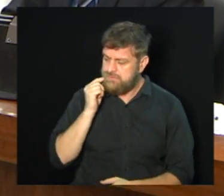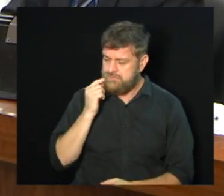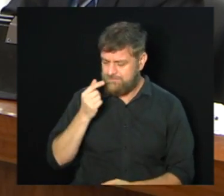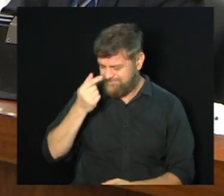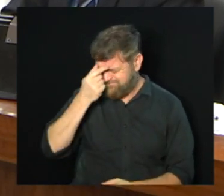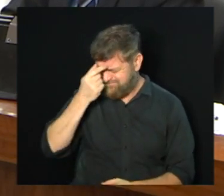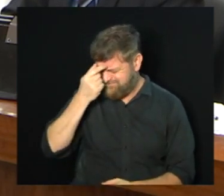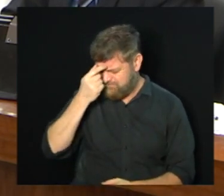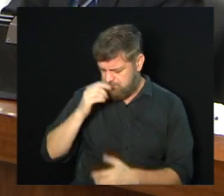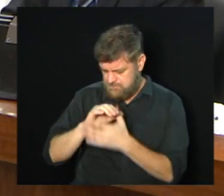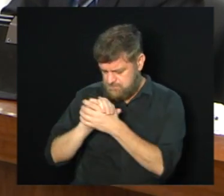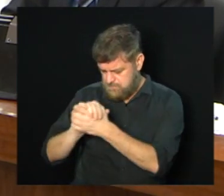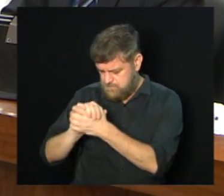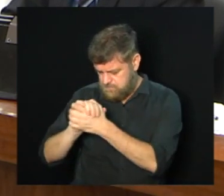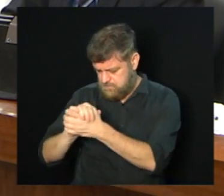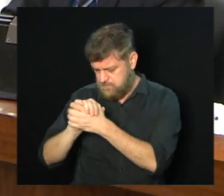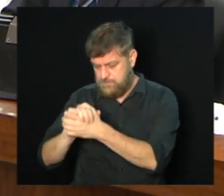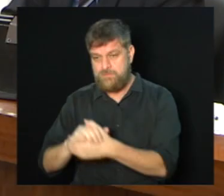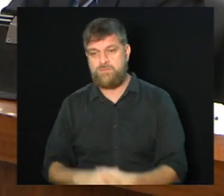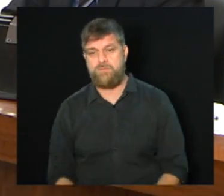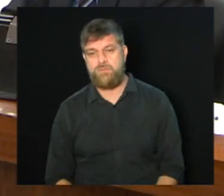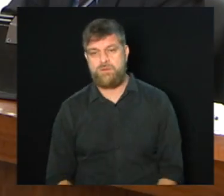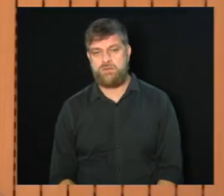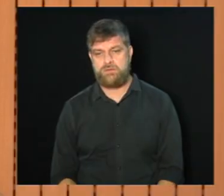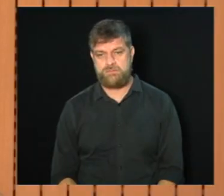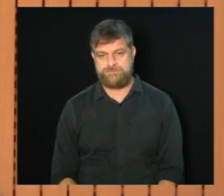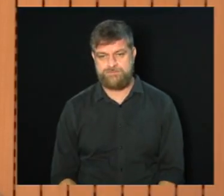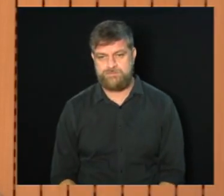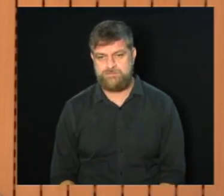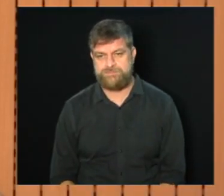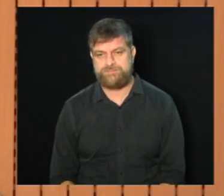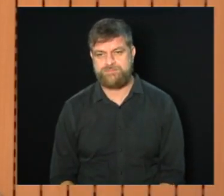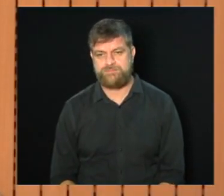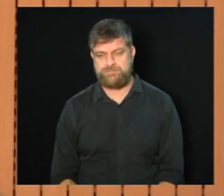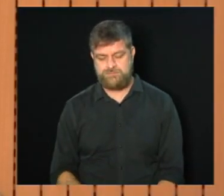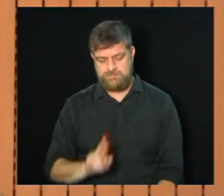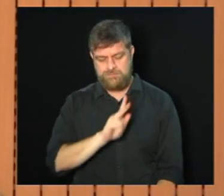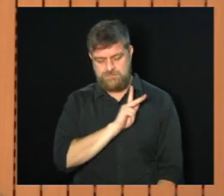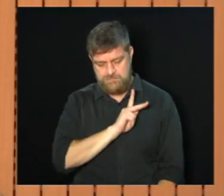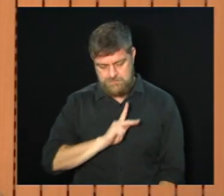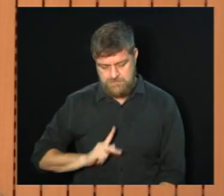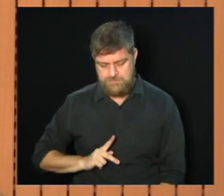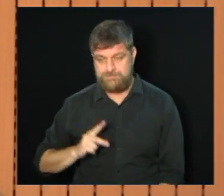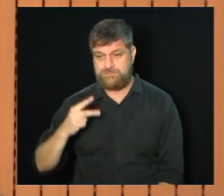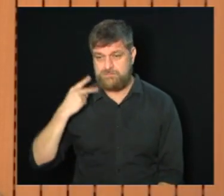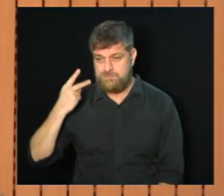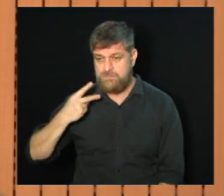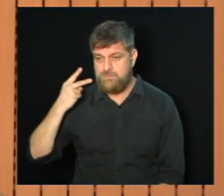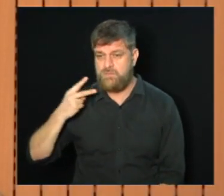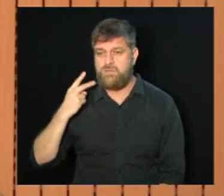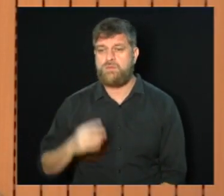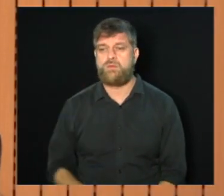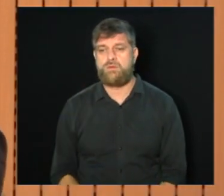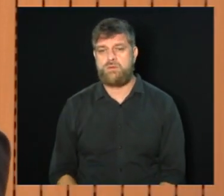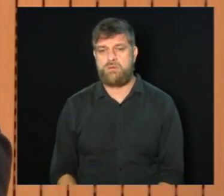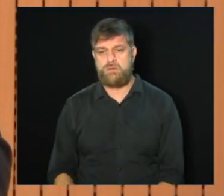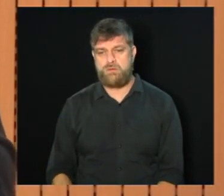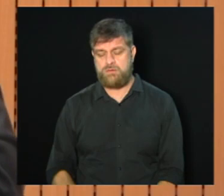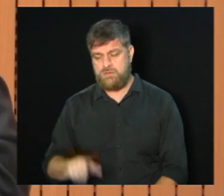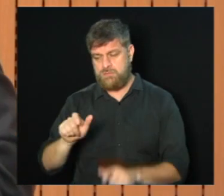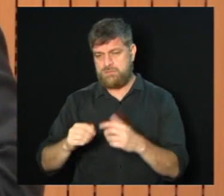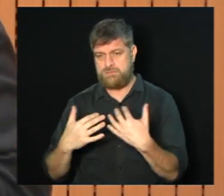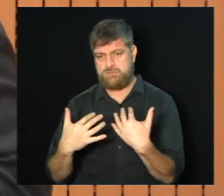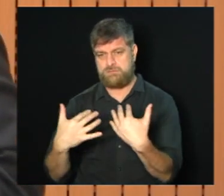Excelência, fica o cumprimento aqui da mesa. Muito obrigado. Muito obrigado, senhor presidente, senhores vereadores. Público